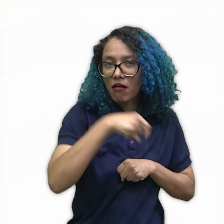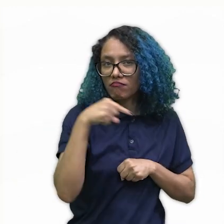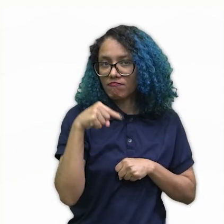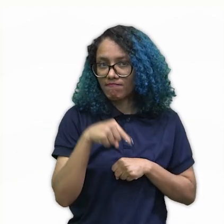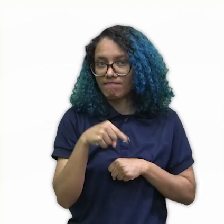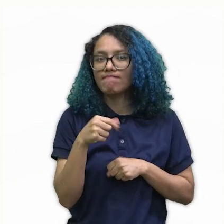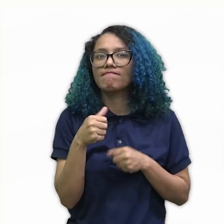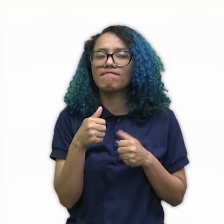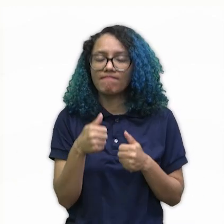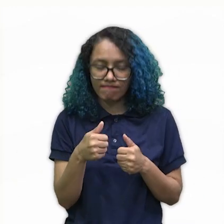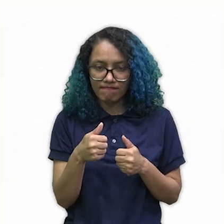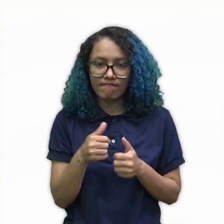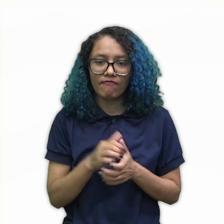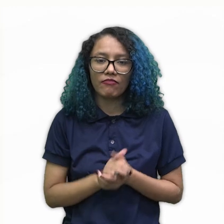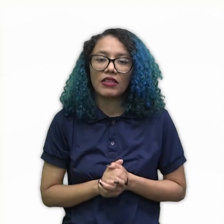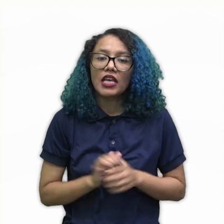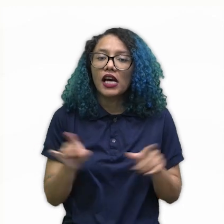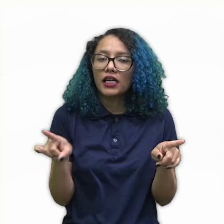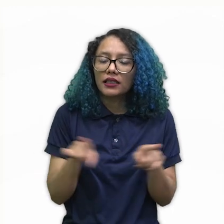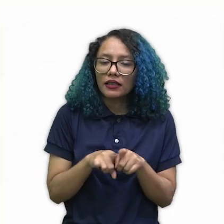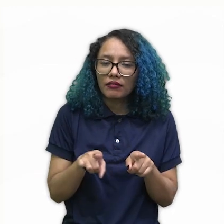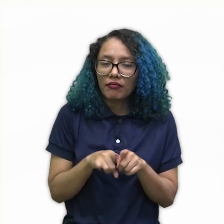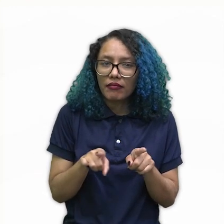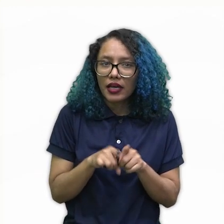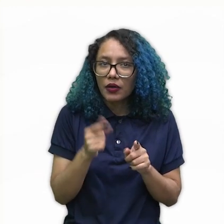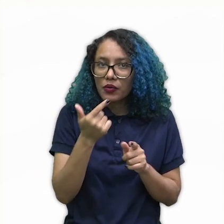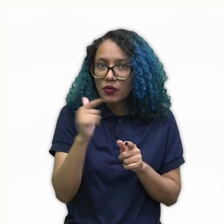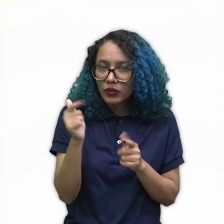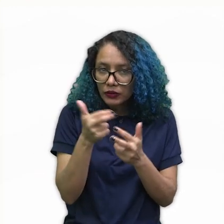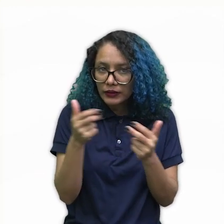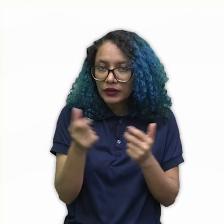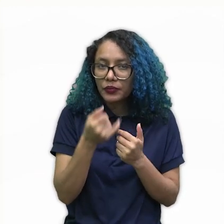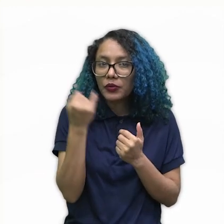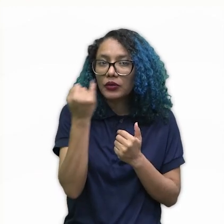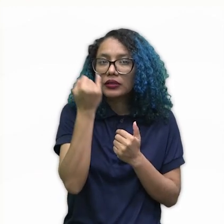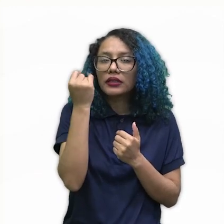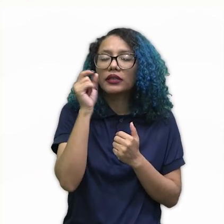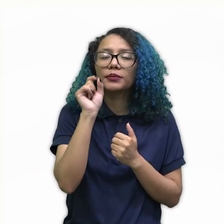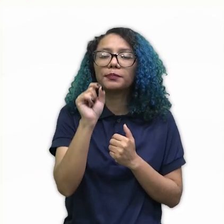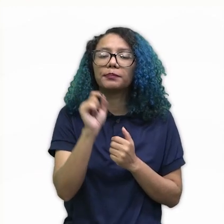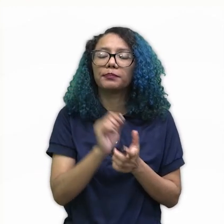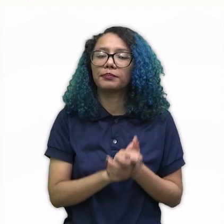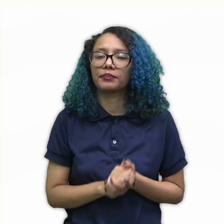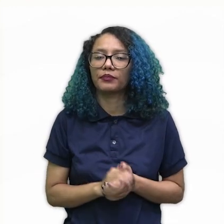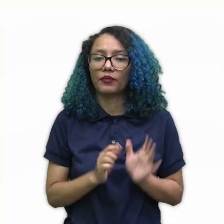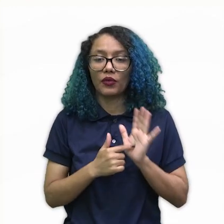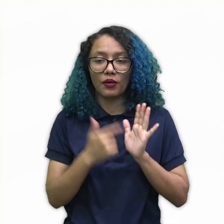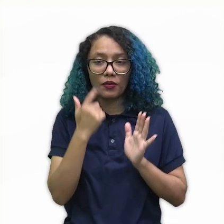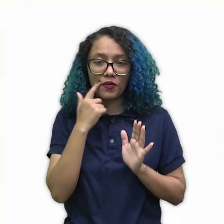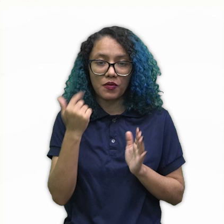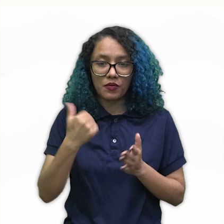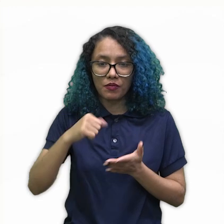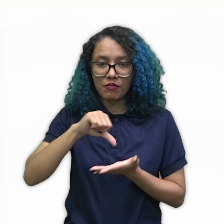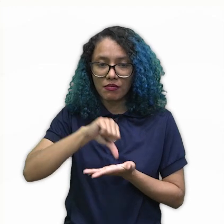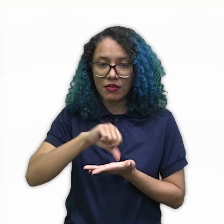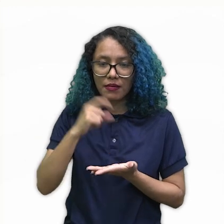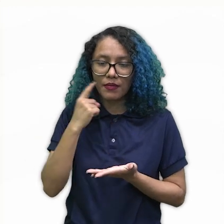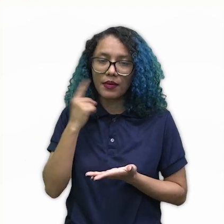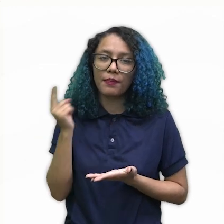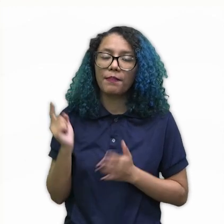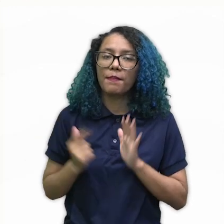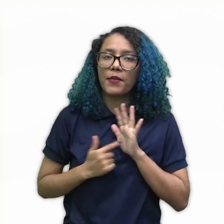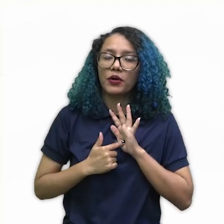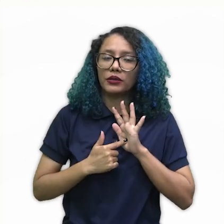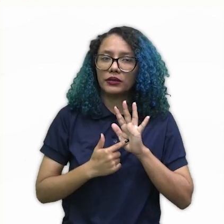território. Queria destacar para vocês um ponto importante aqui. Temos aqui um mapa que mostra o nosso território, que